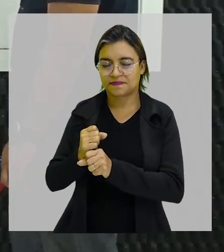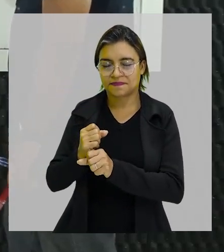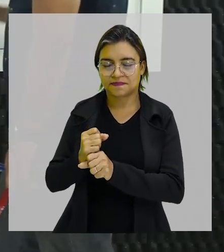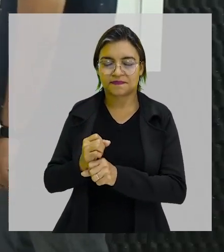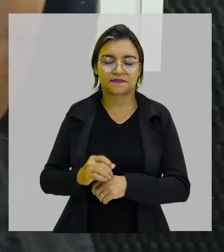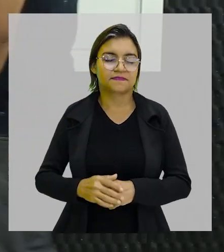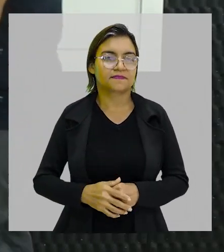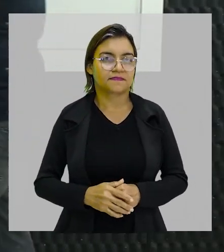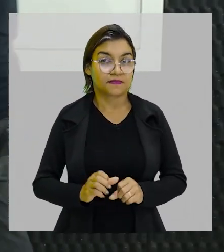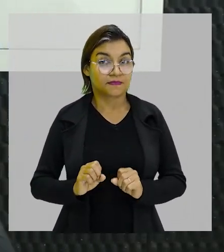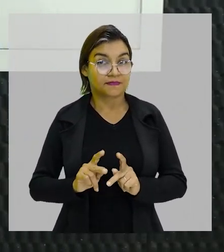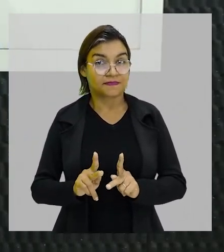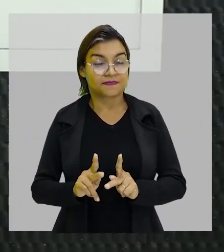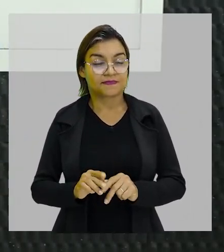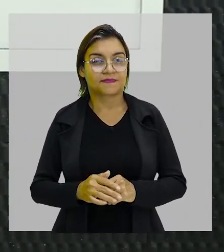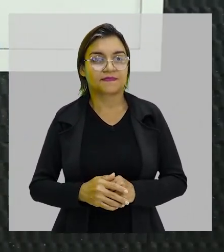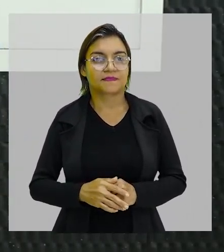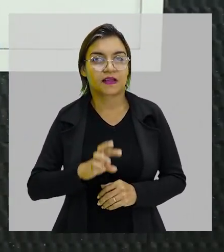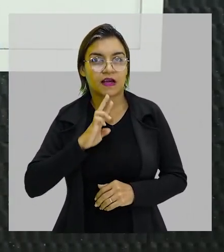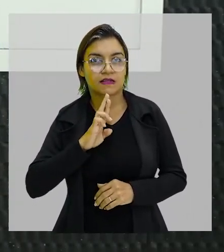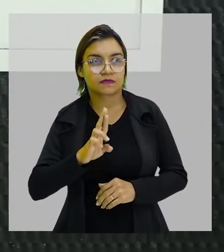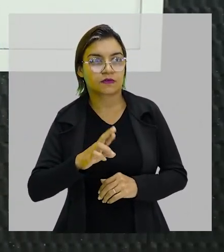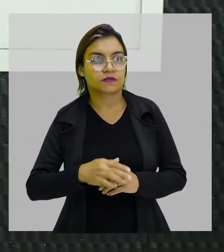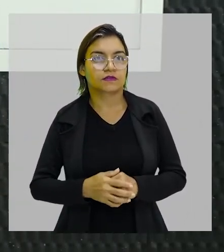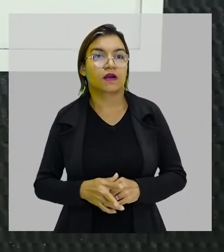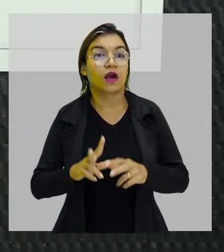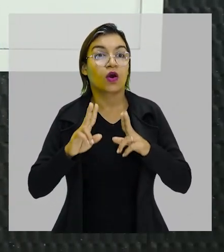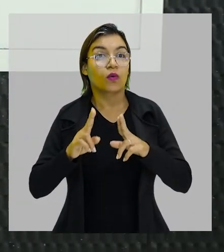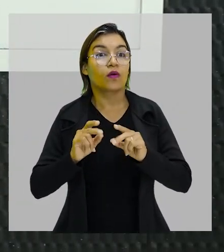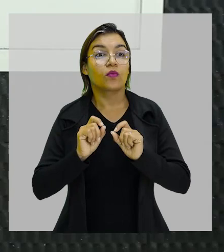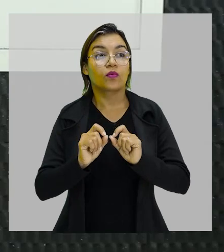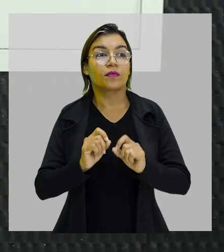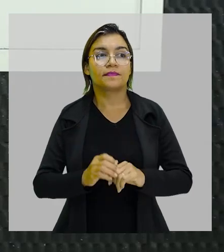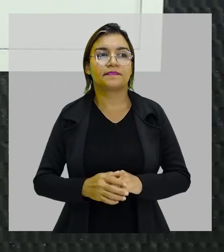23. Ok? Então, o N vai ser igual a